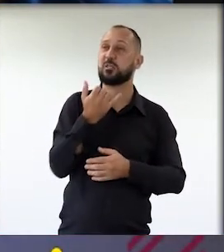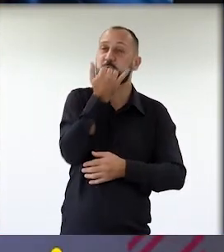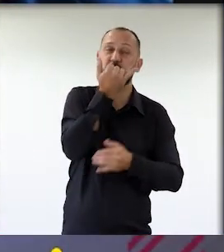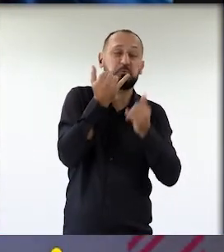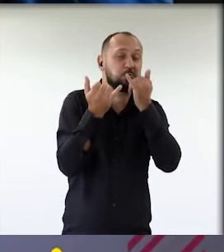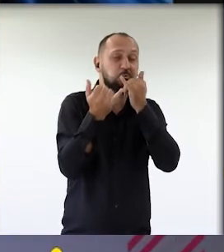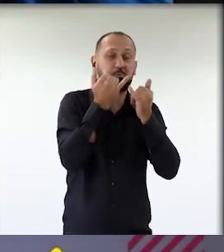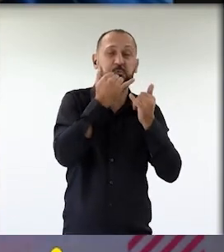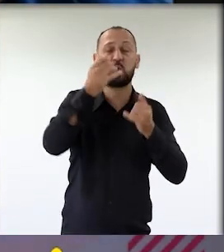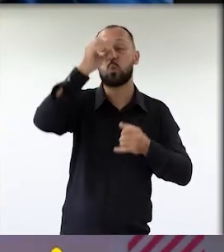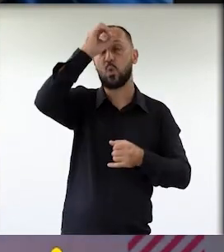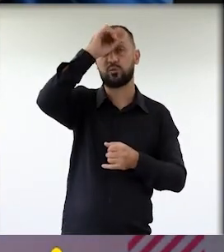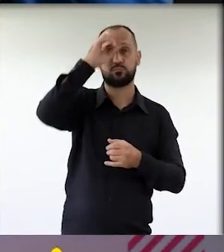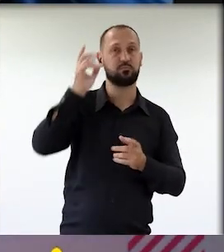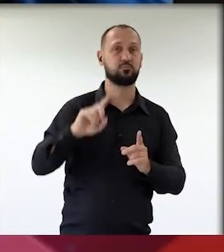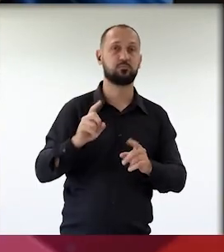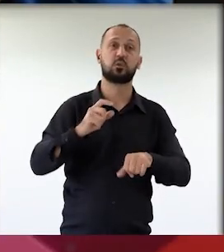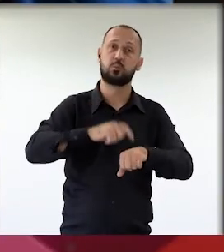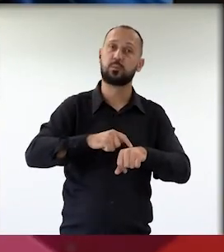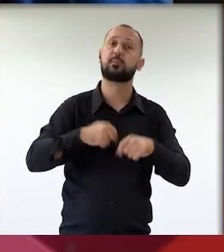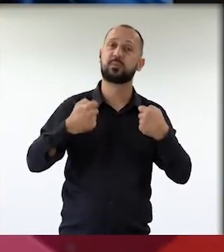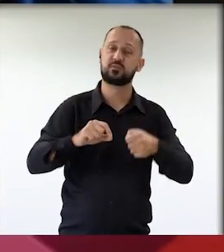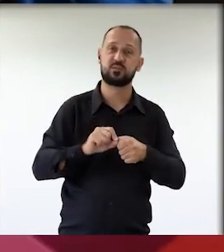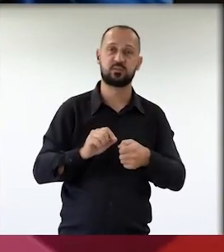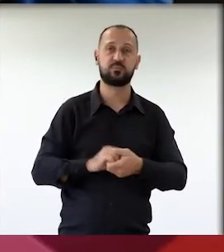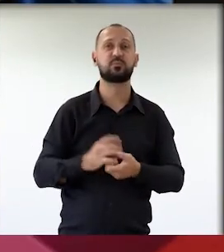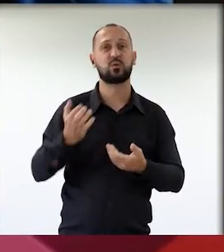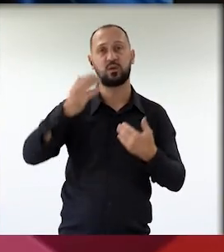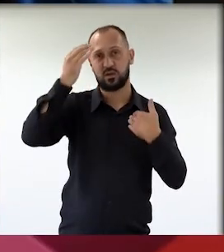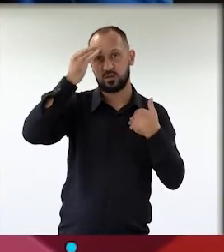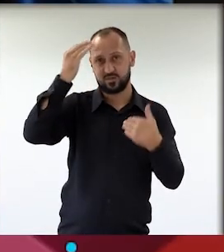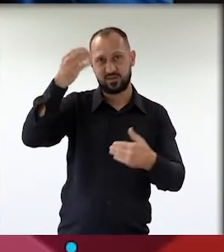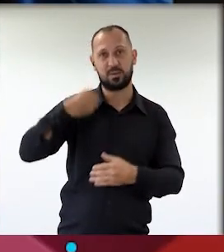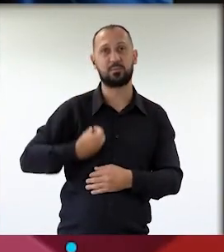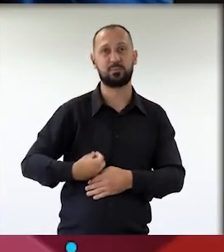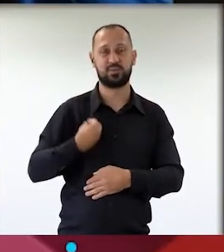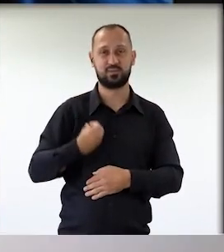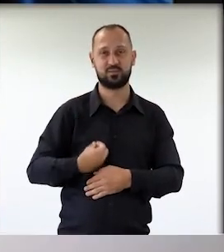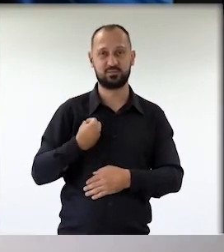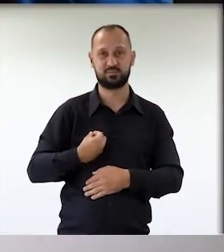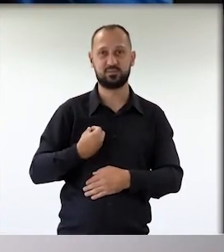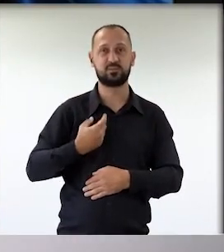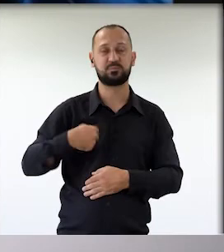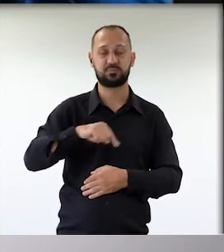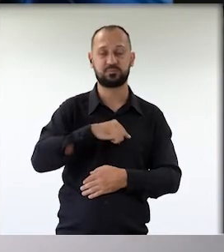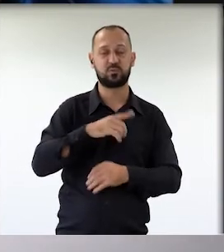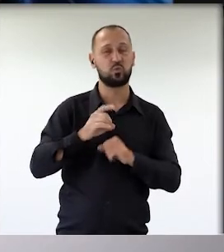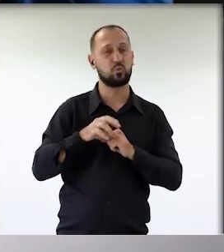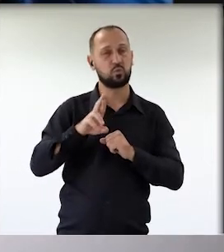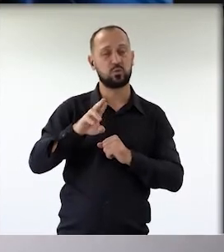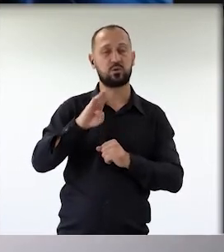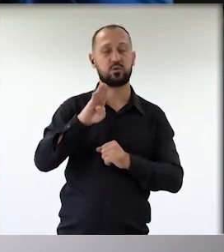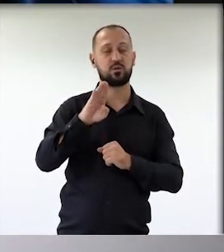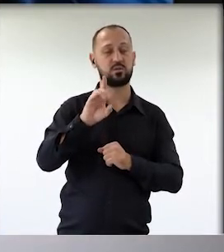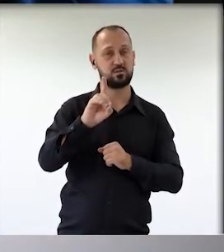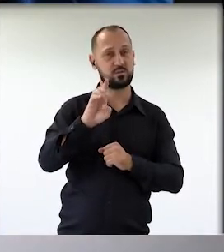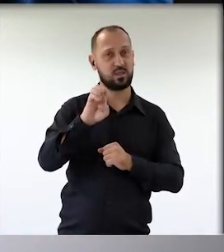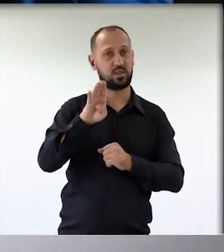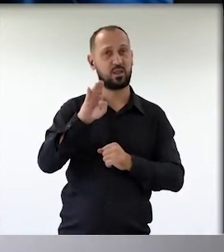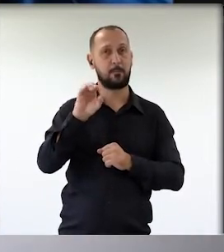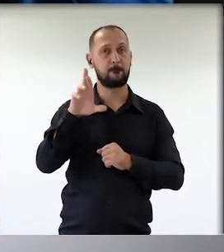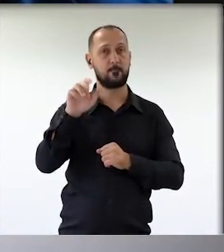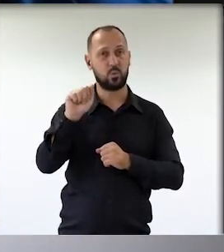doutora? Não é desculpa não Com agir no certeza. momento oportuno. Eu quero Sim. agradecer a sua participação com a gente, doutora